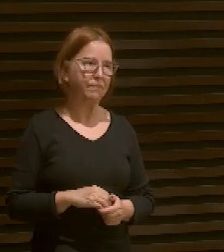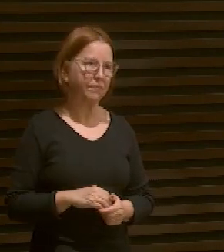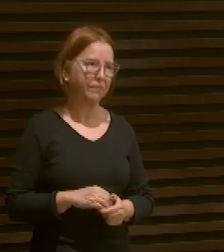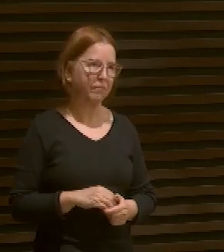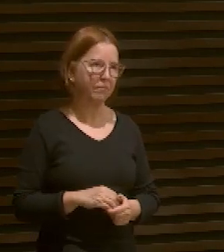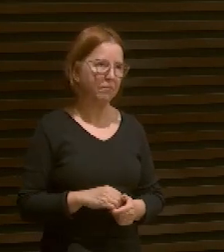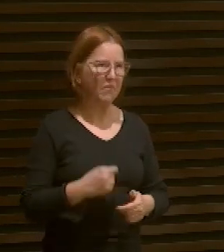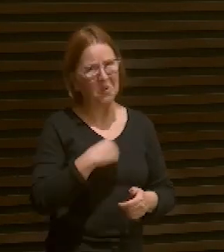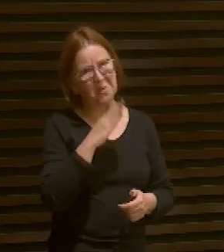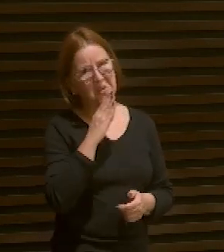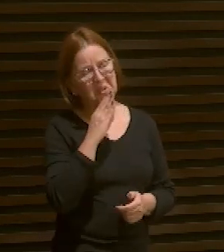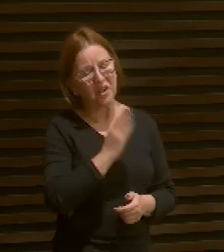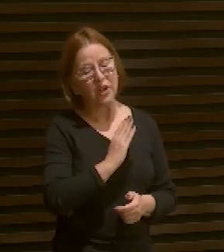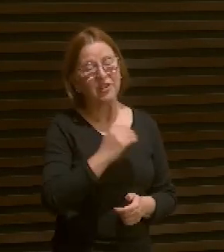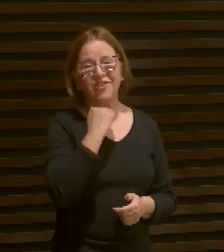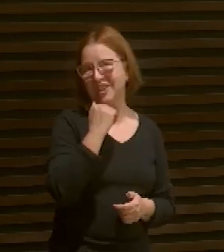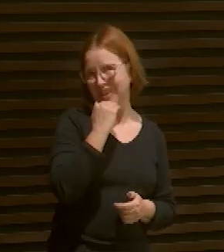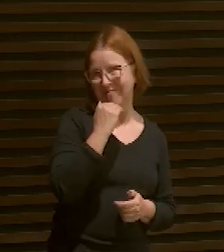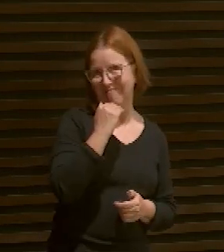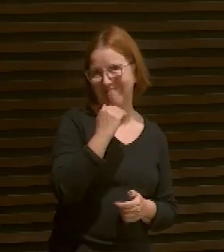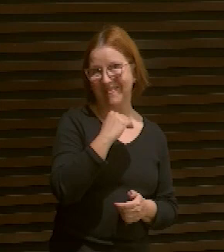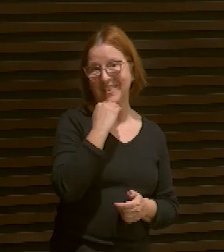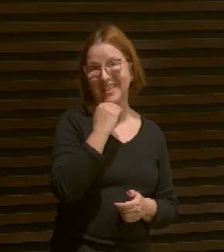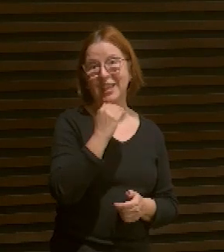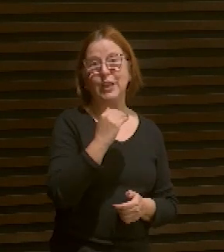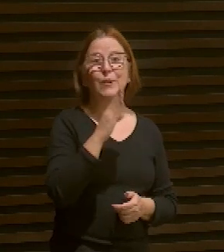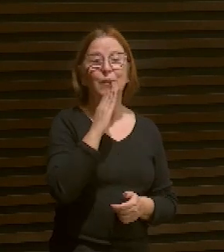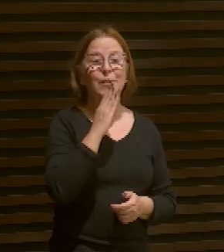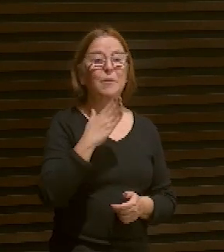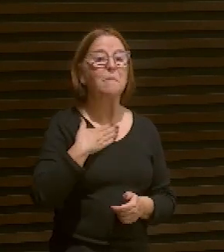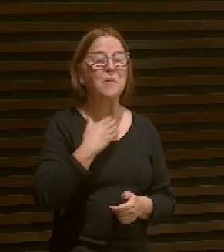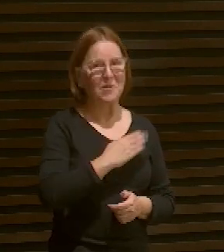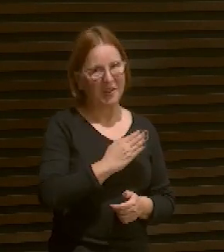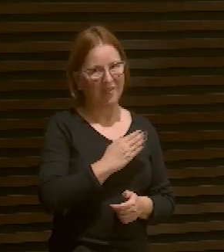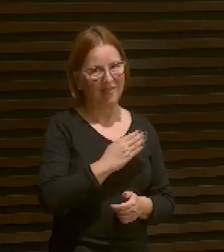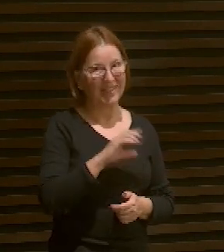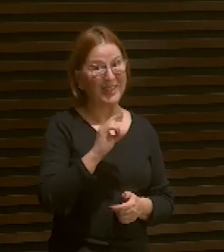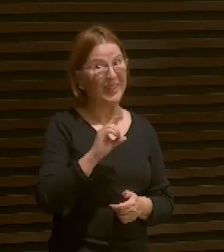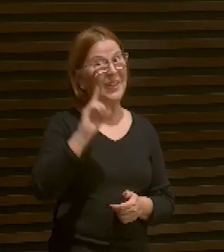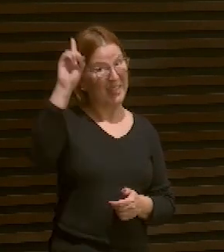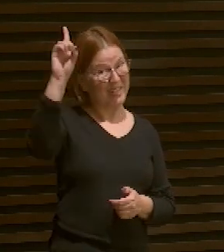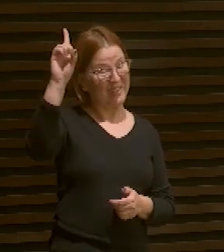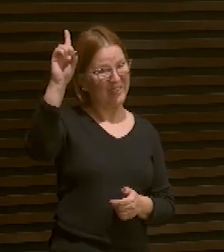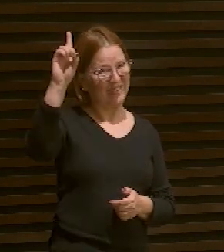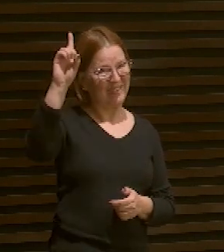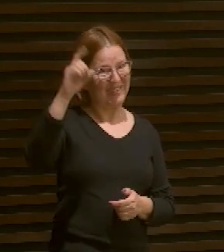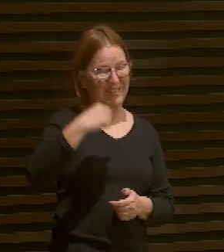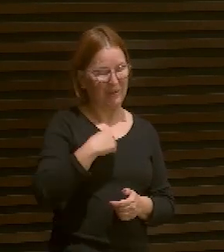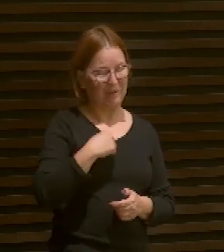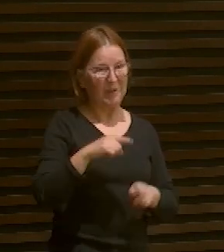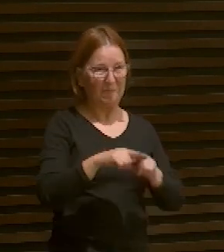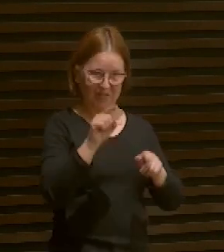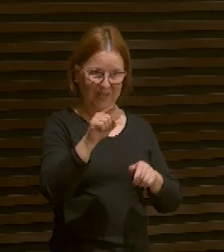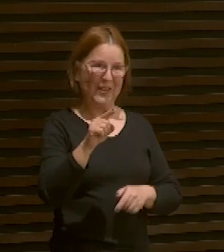Eu não conheço o coração de ninguém e ninguém conhece o meu coração a não ser Deus e eu. Mas você conhece o teu coração.